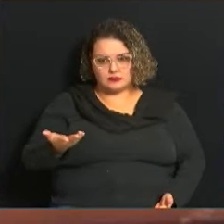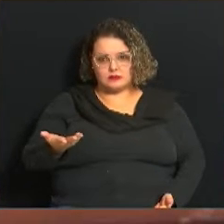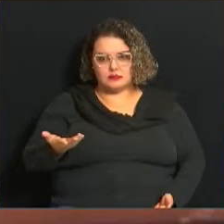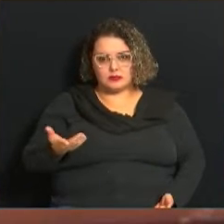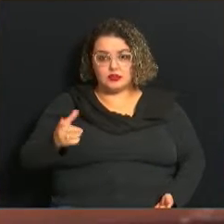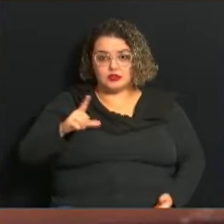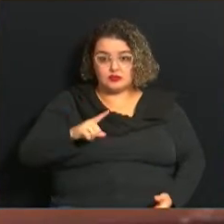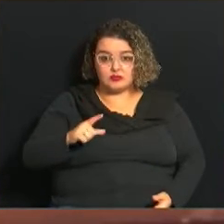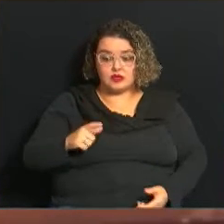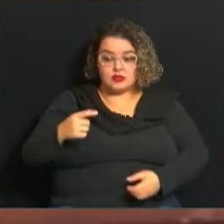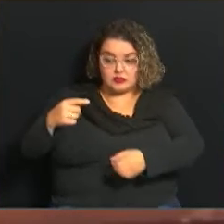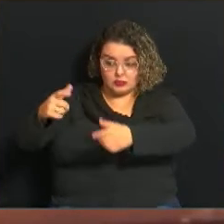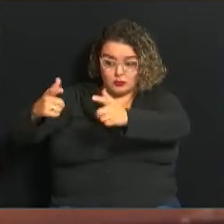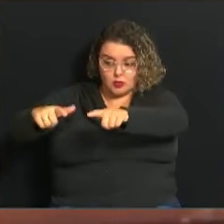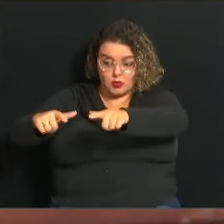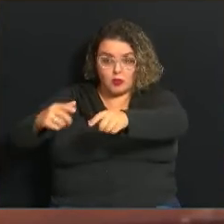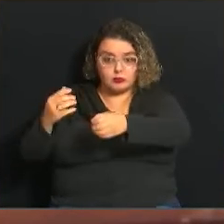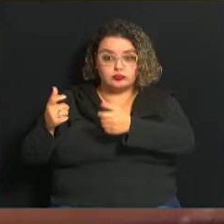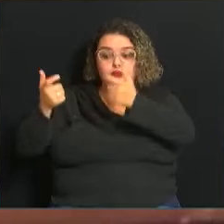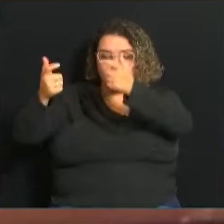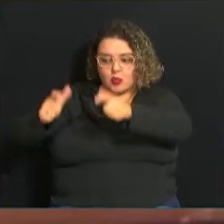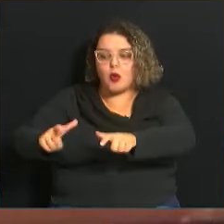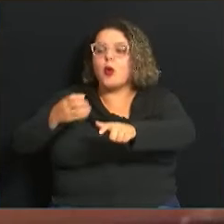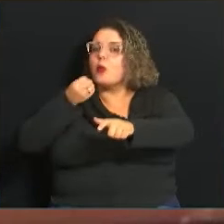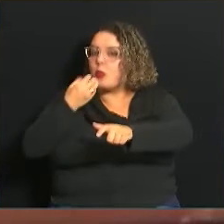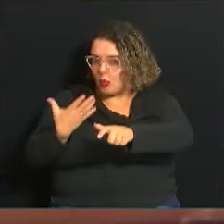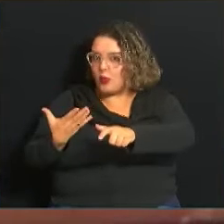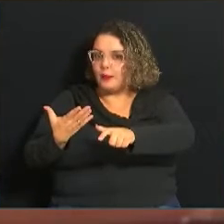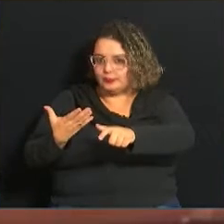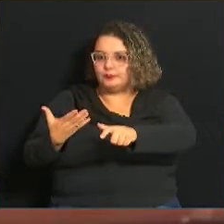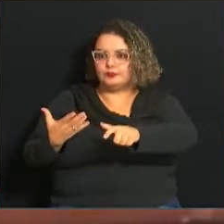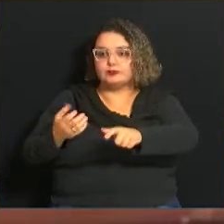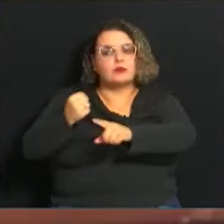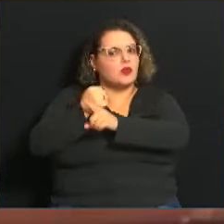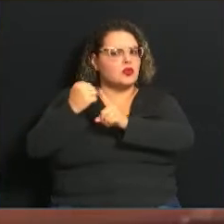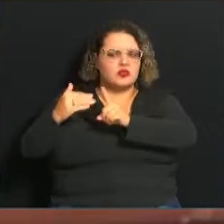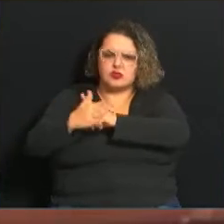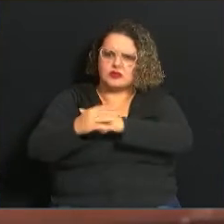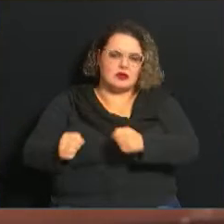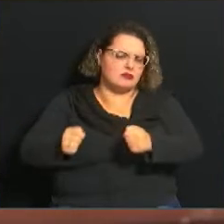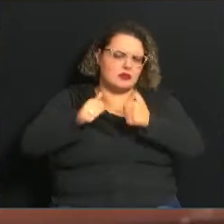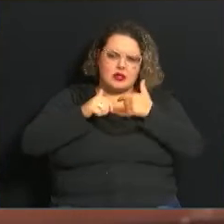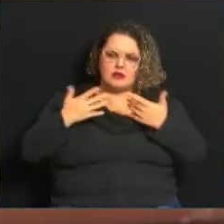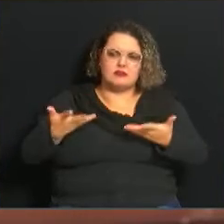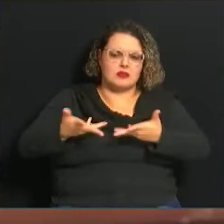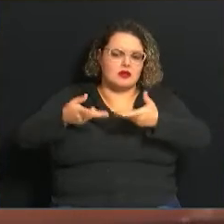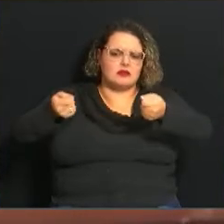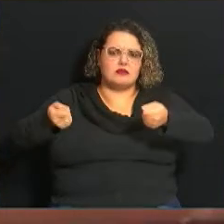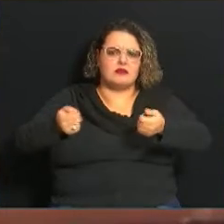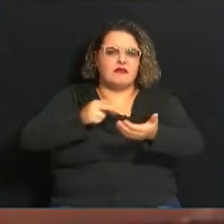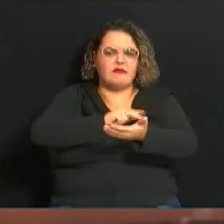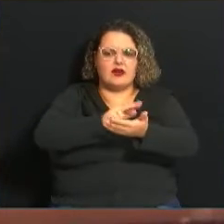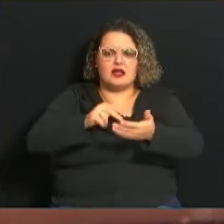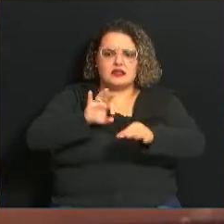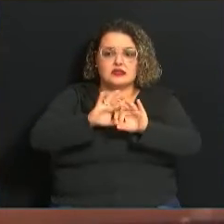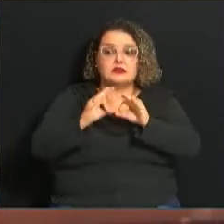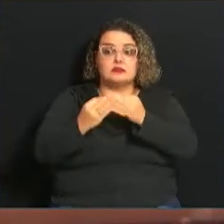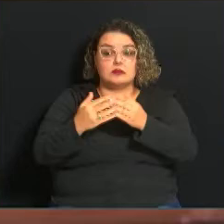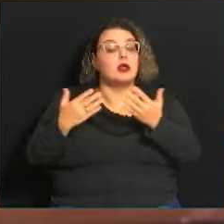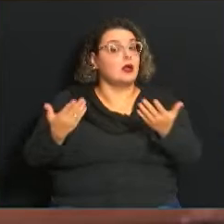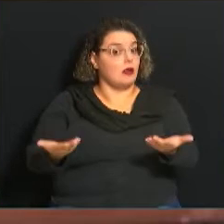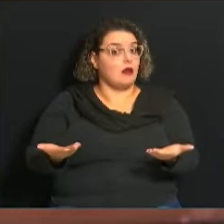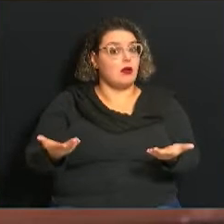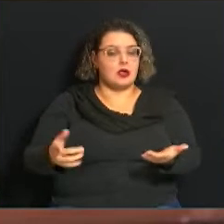Bom Prato, ia ser de um alcance, de um benefício social muito grande, ia beneficiar milhares de famílias. Aliás, havia